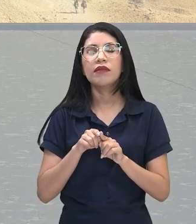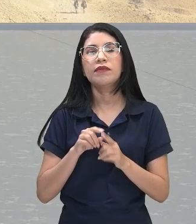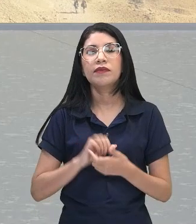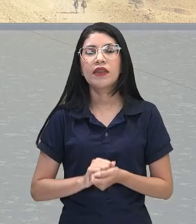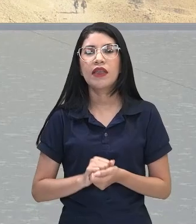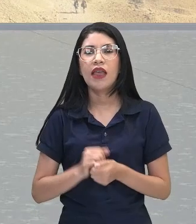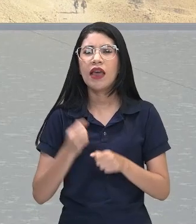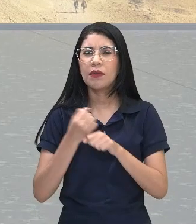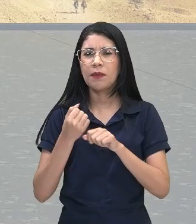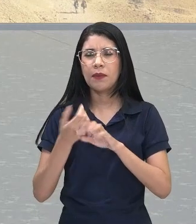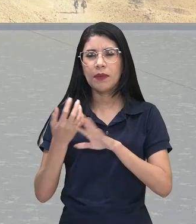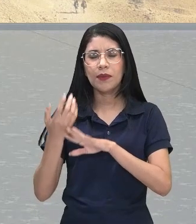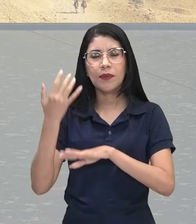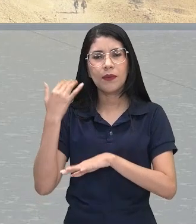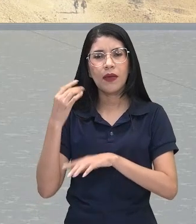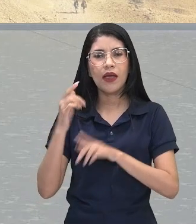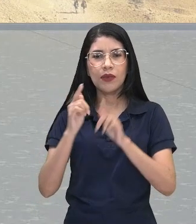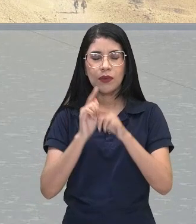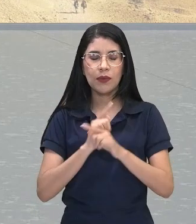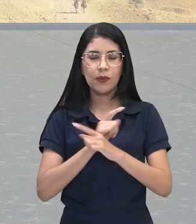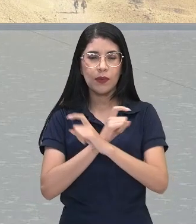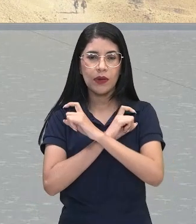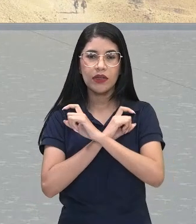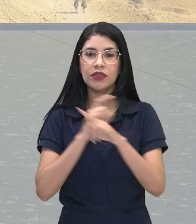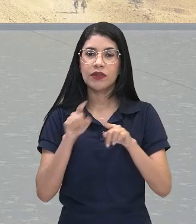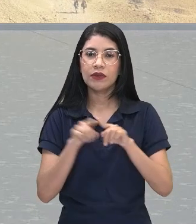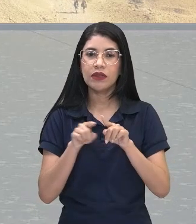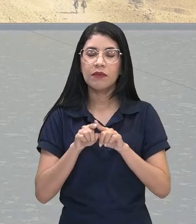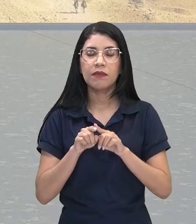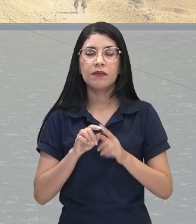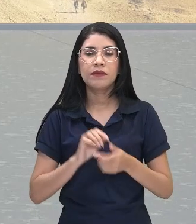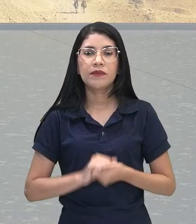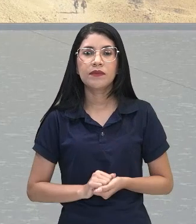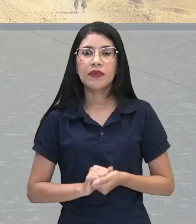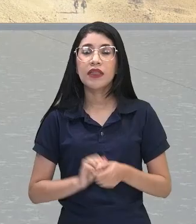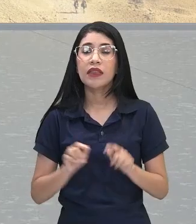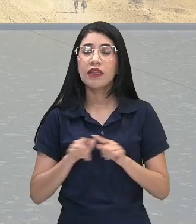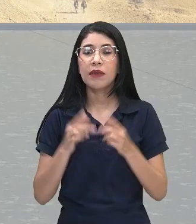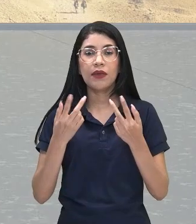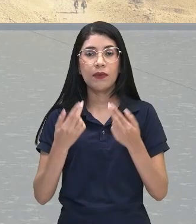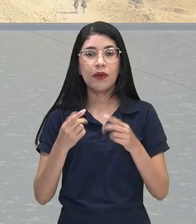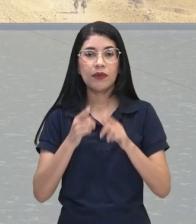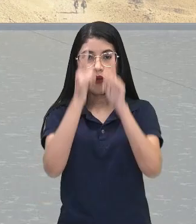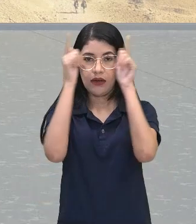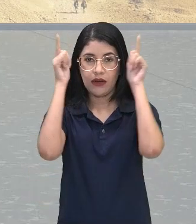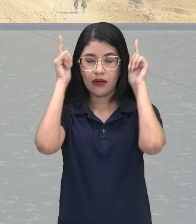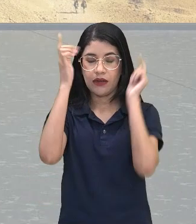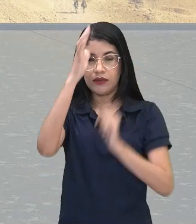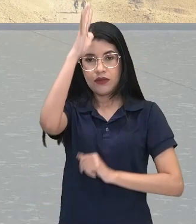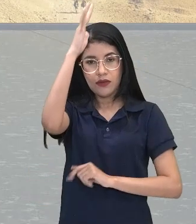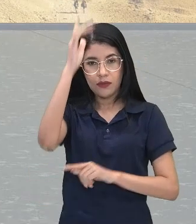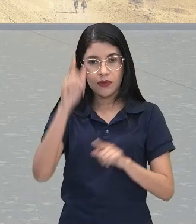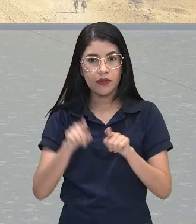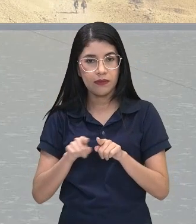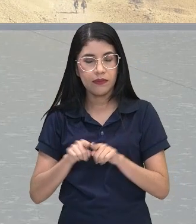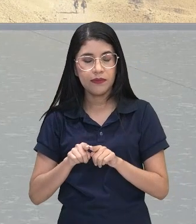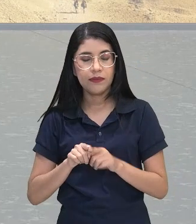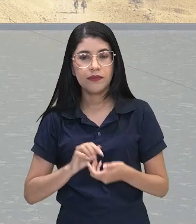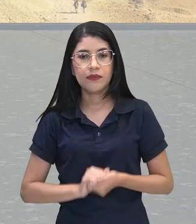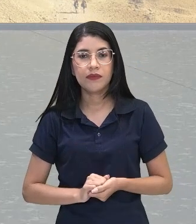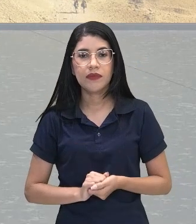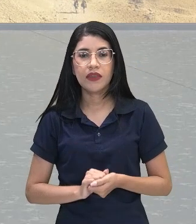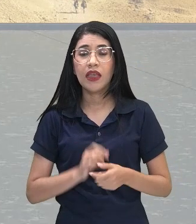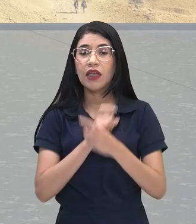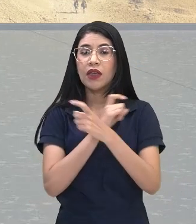Antigo Egito, também do Império Grego-Romano. E no Antigo